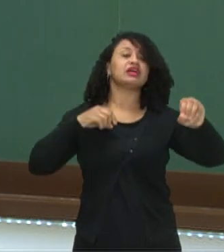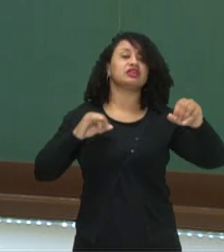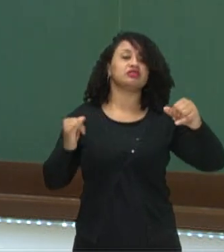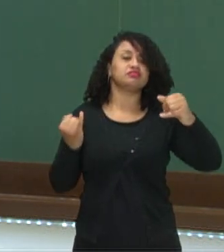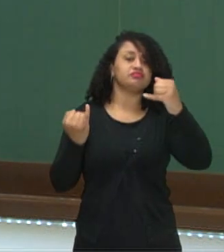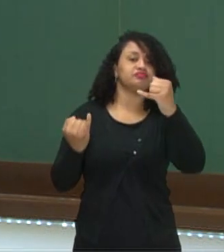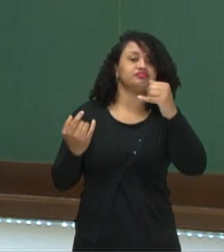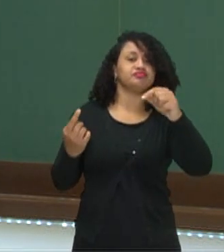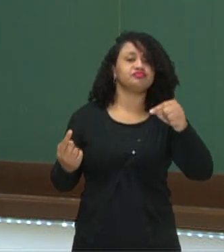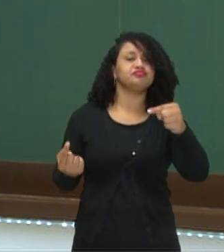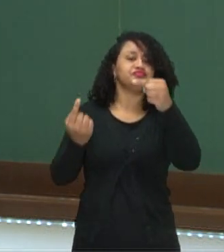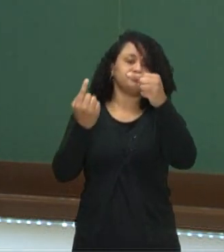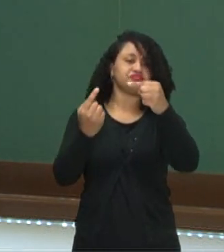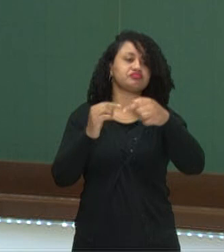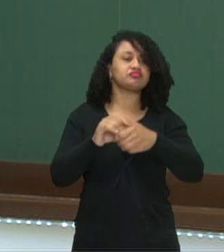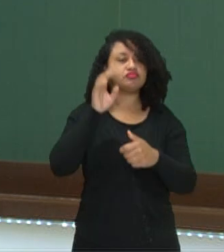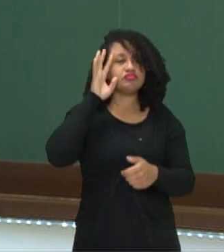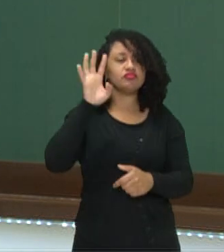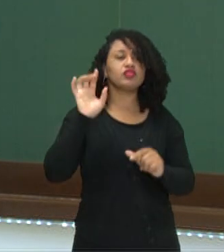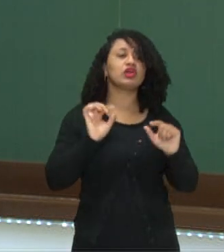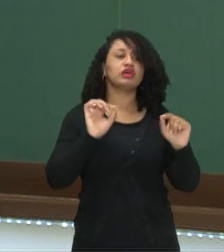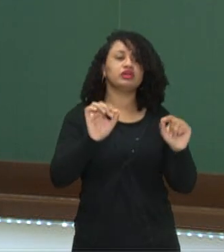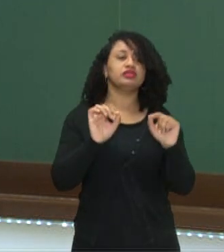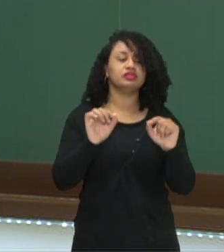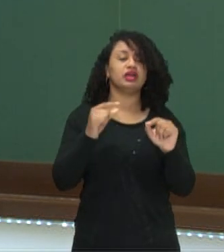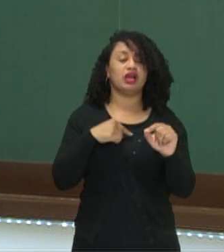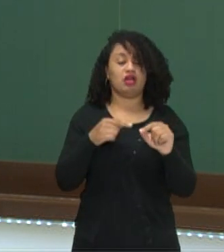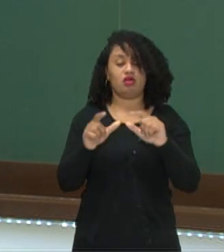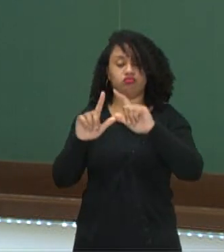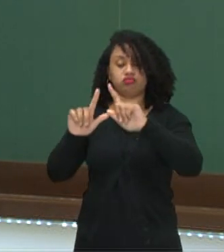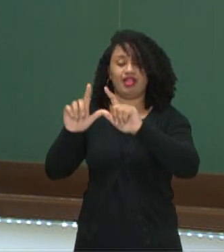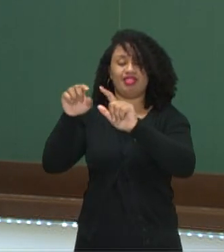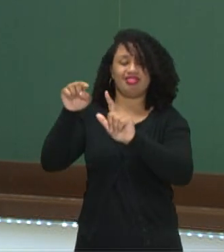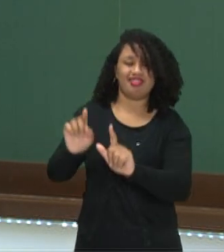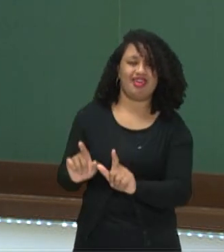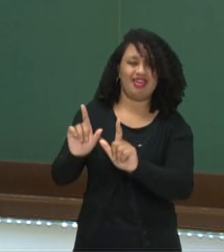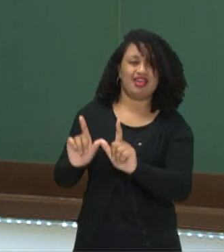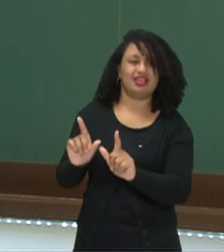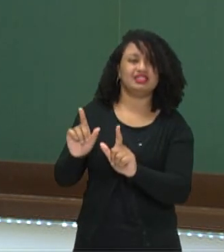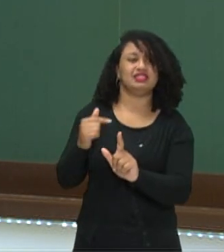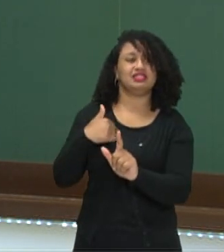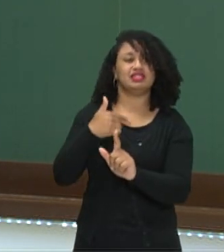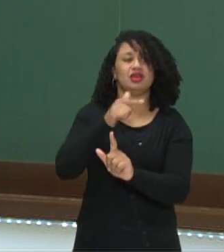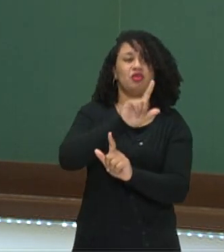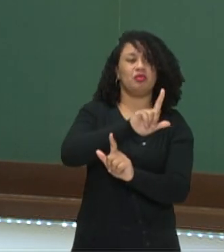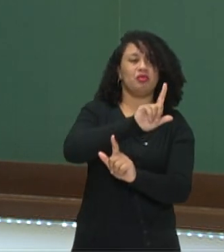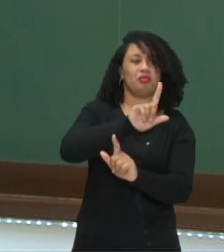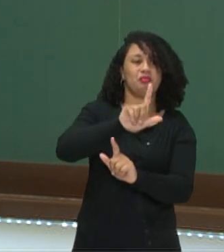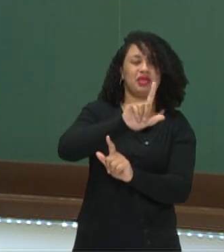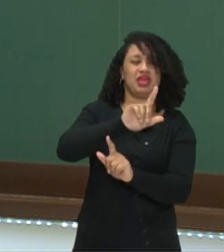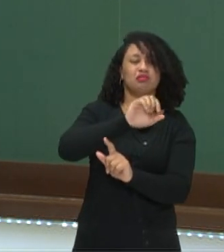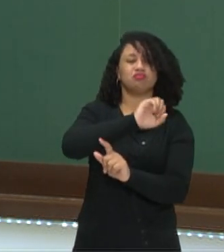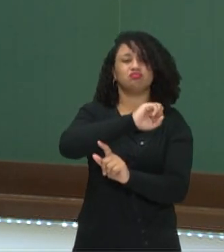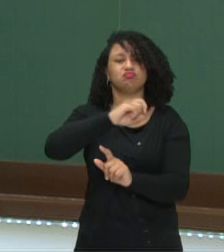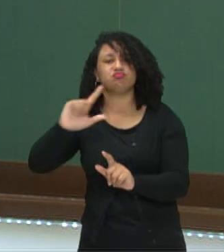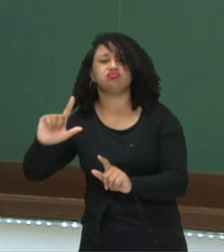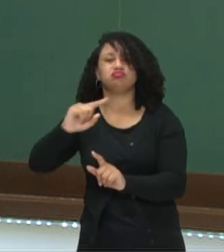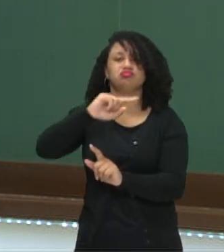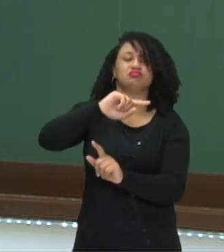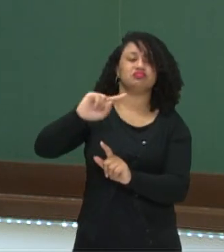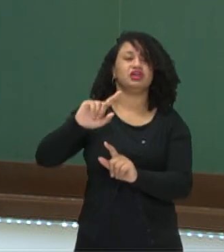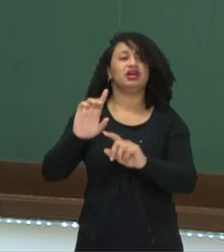extremidades, certo? Imaginar o seguinte, que o bloco A está querendo descer e consequentemente puxa o B. O B está querendo resistir a isso e